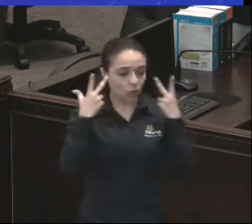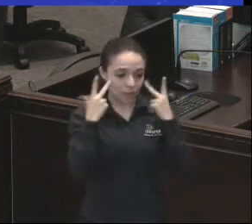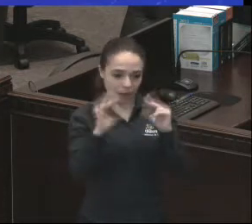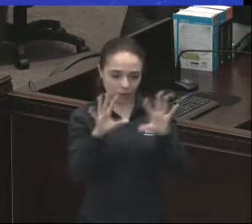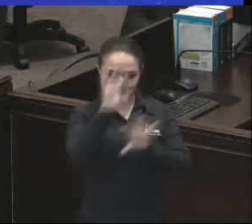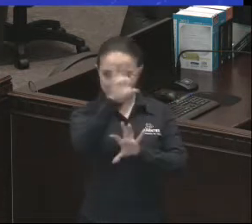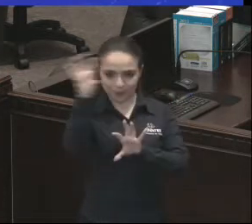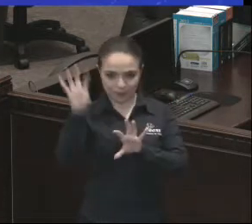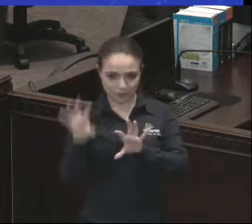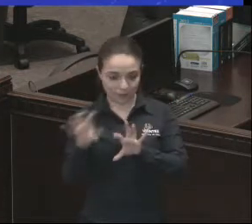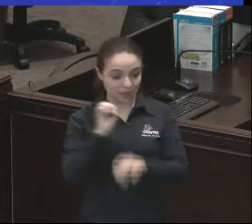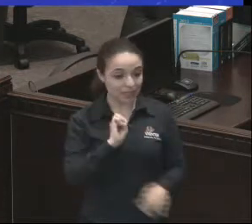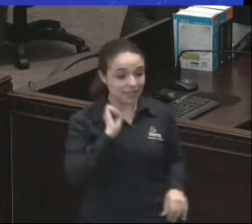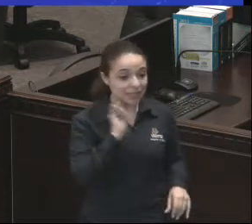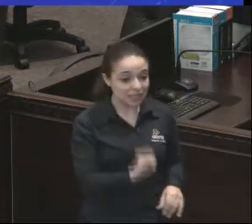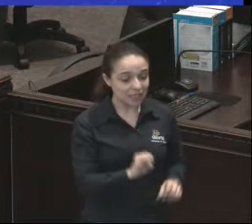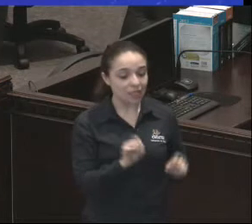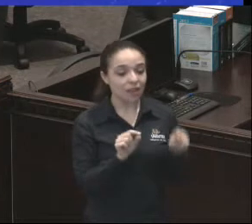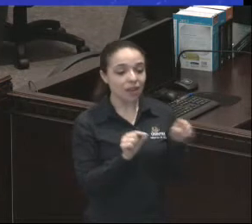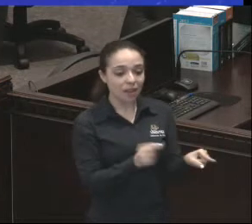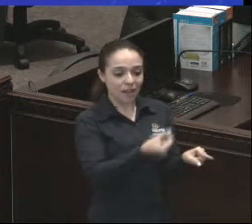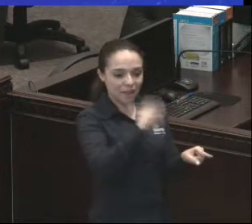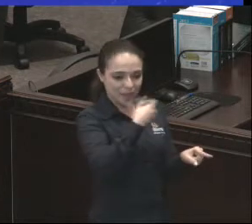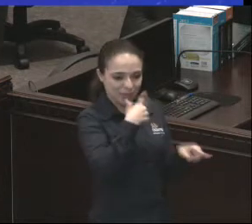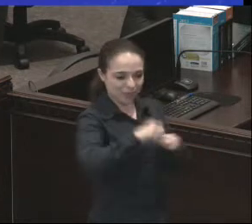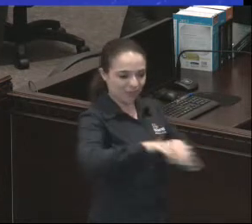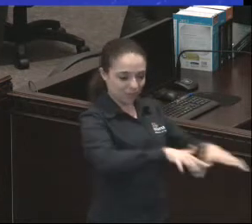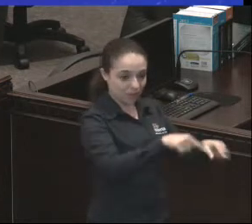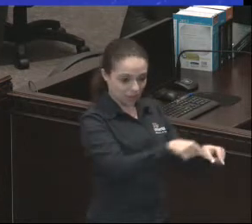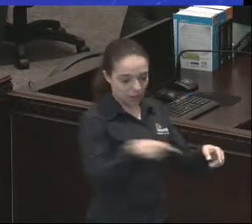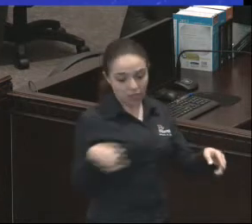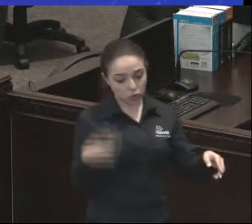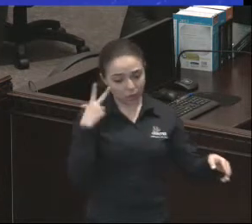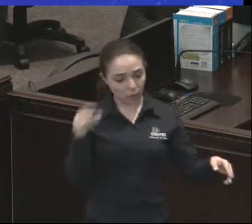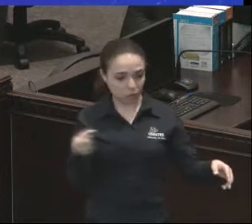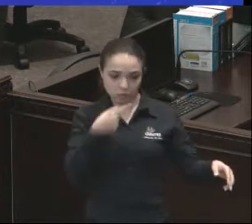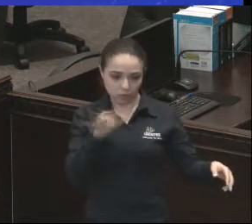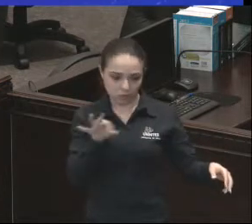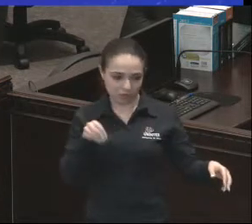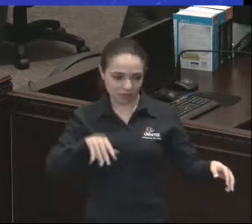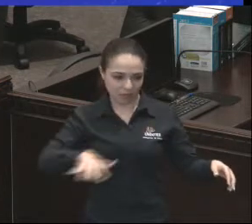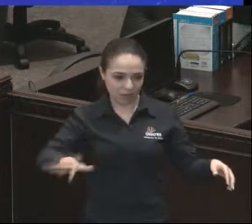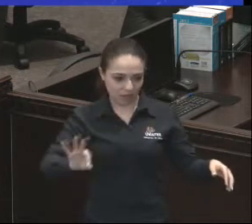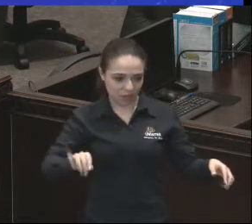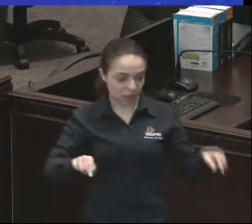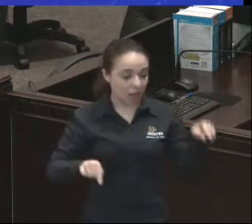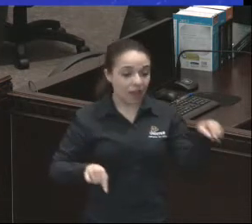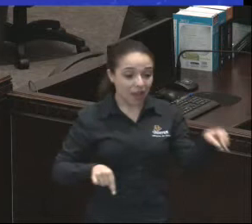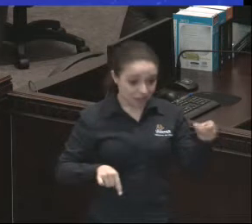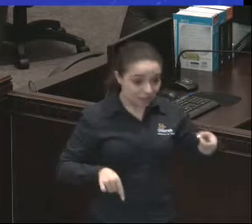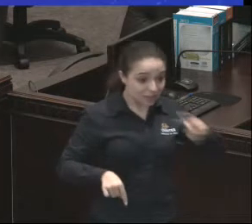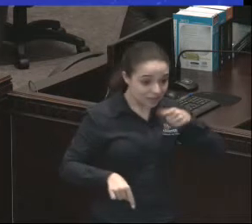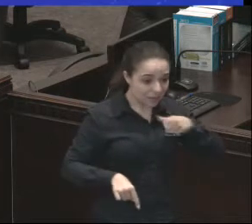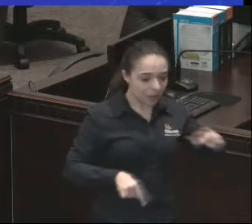normal. Quando esse animal é exposto ao diclofenaco, essas proteínas somem, ou pelo